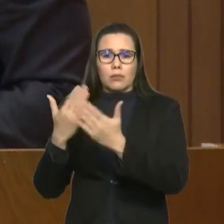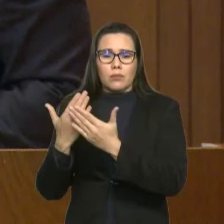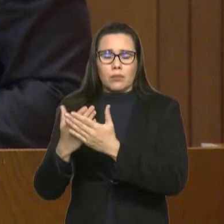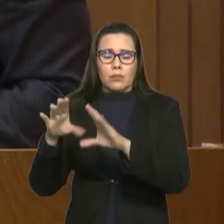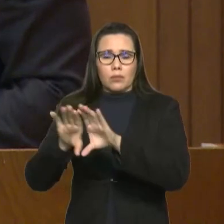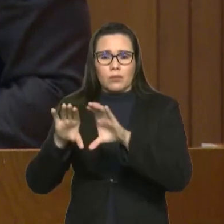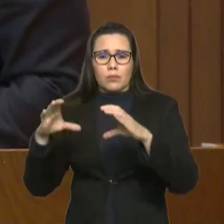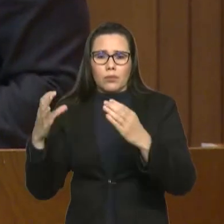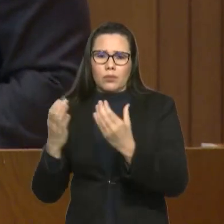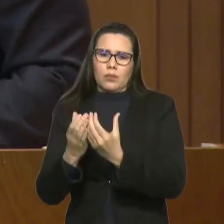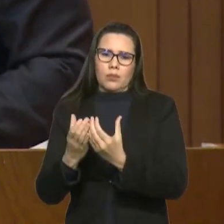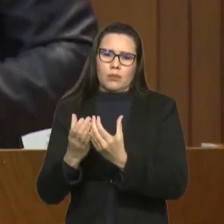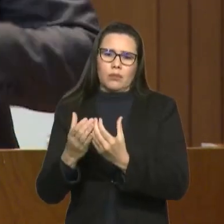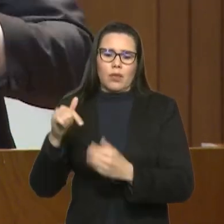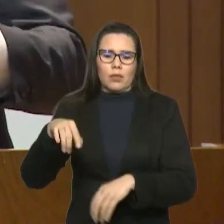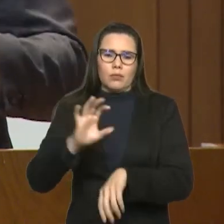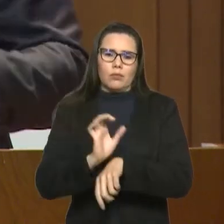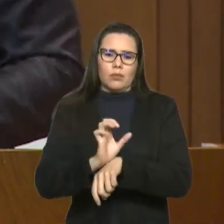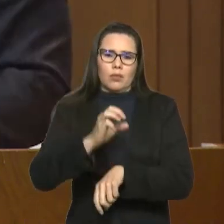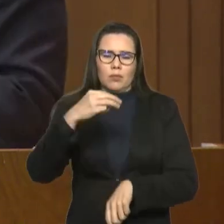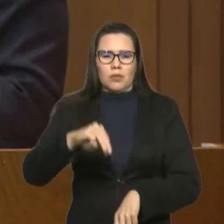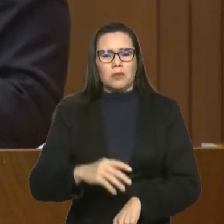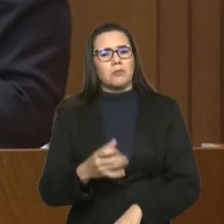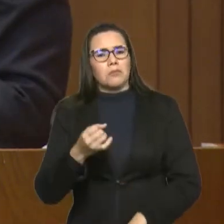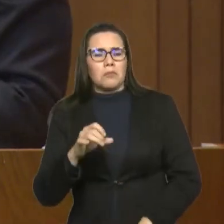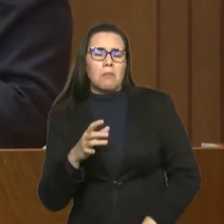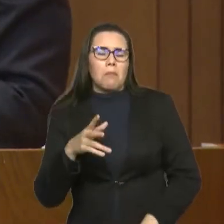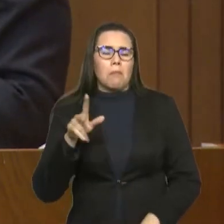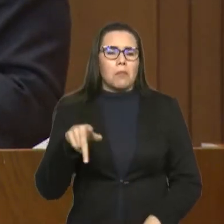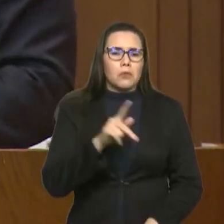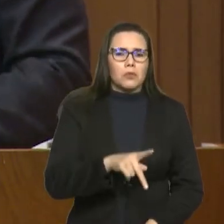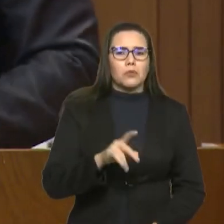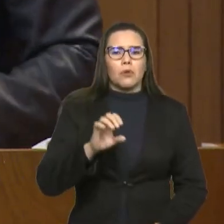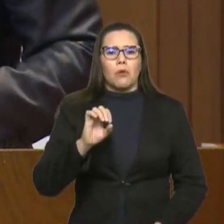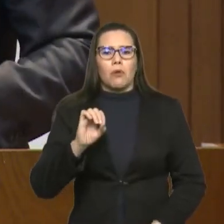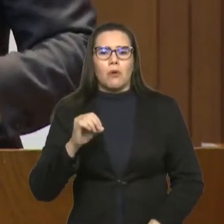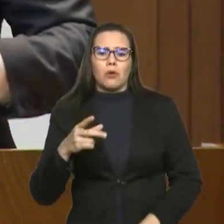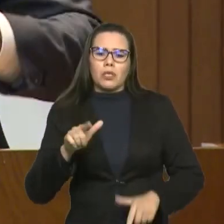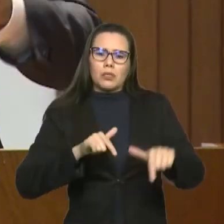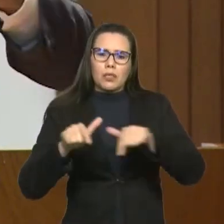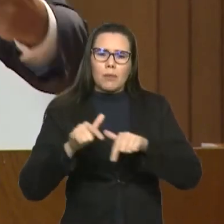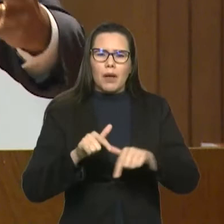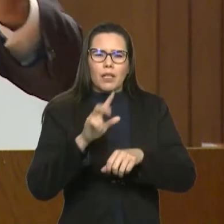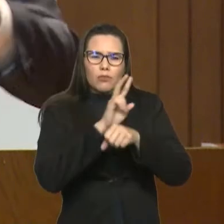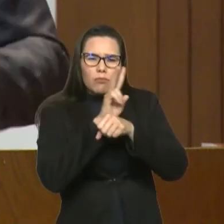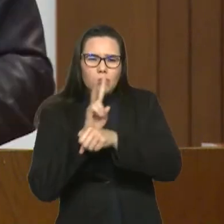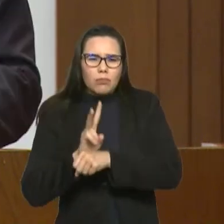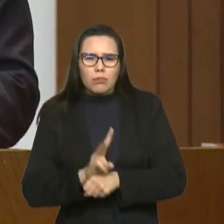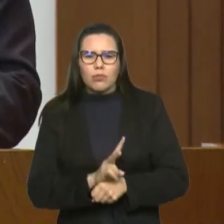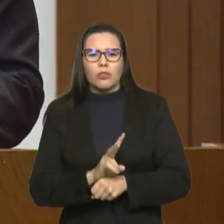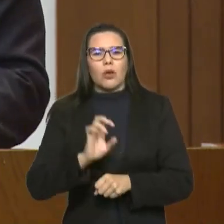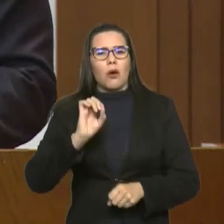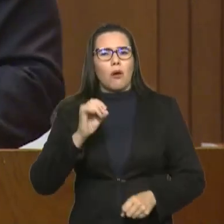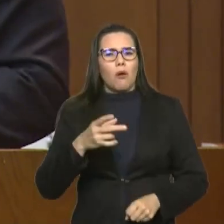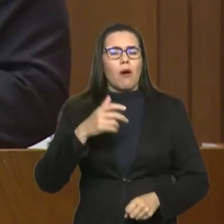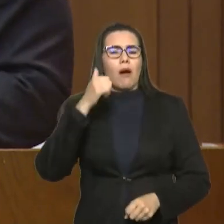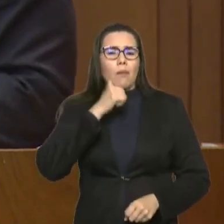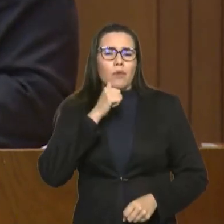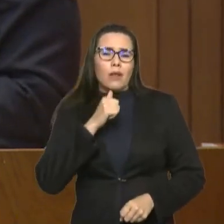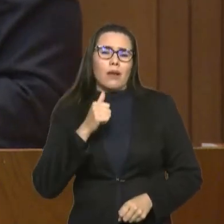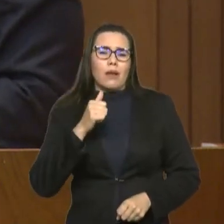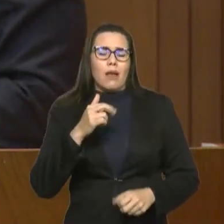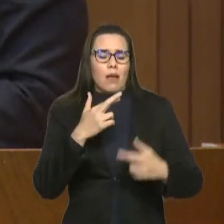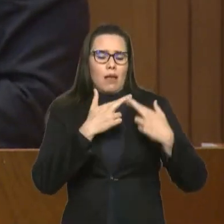estado. Seja o professor, seja o porteiro, seja a responsável pela merenda, nós